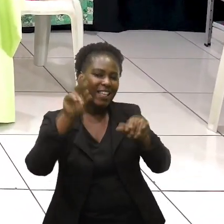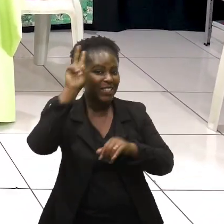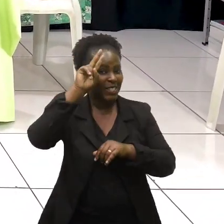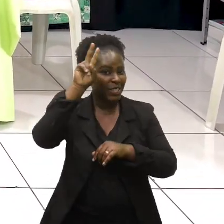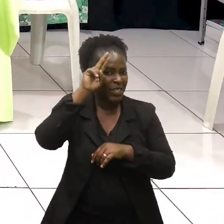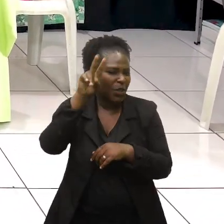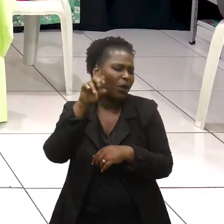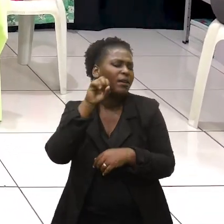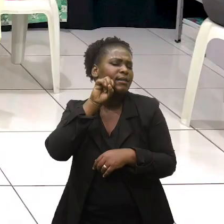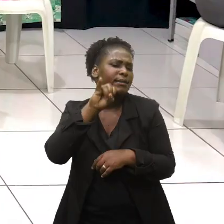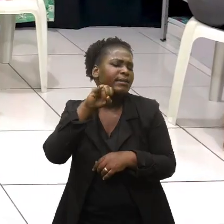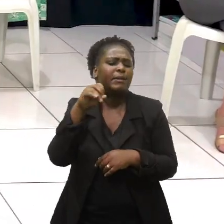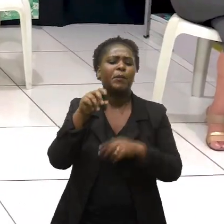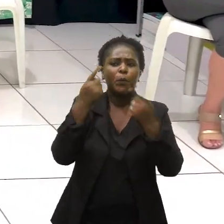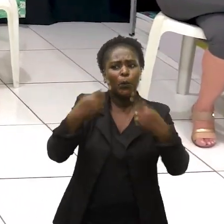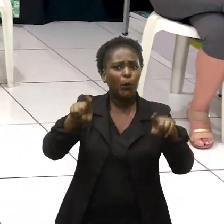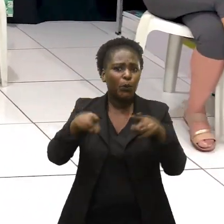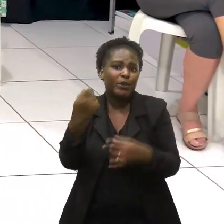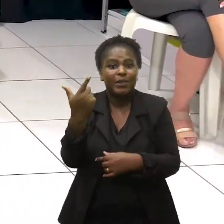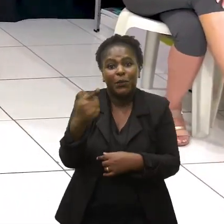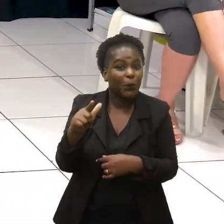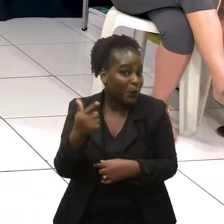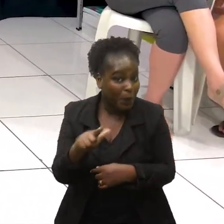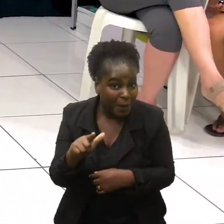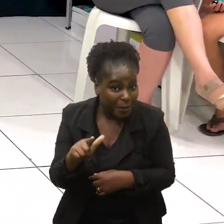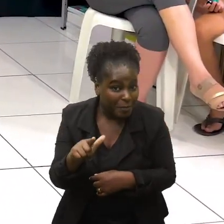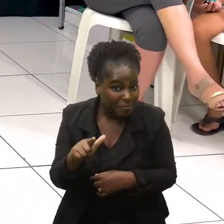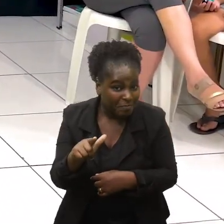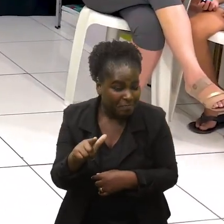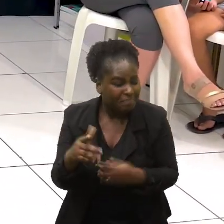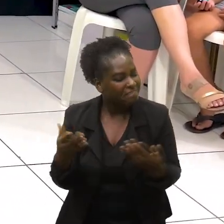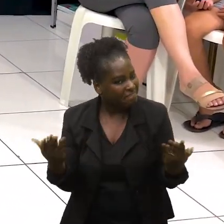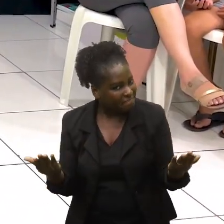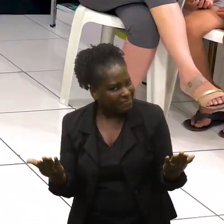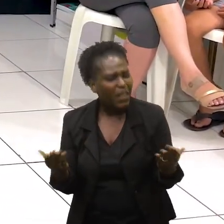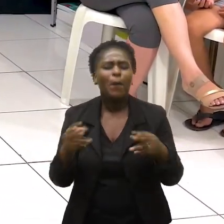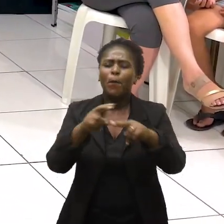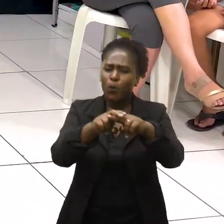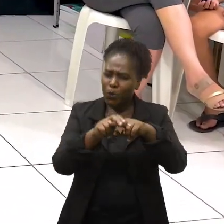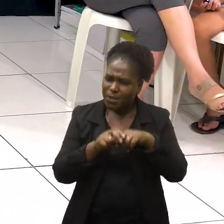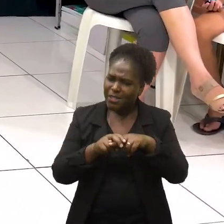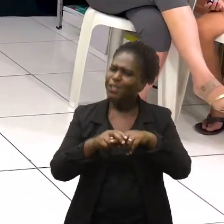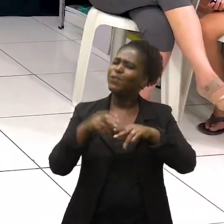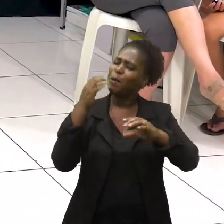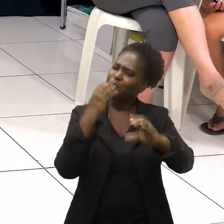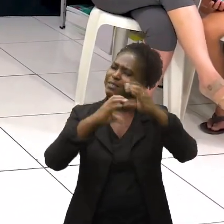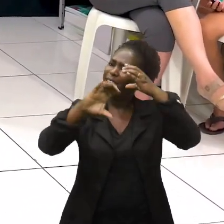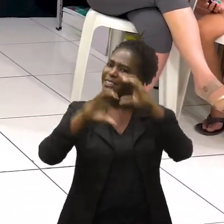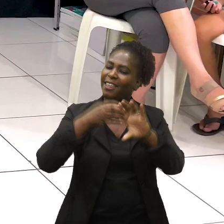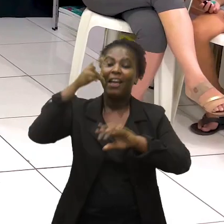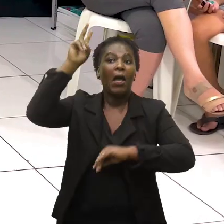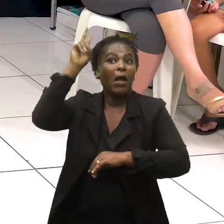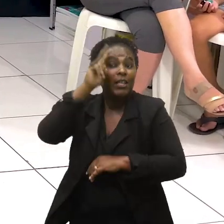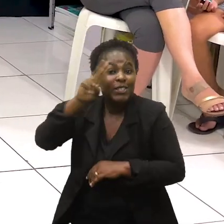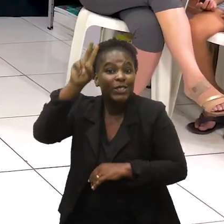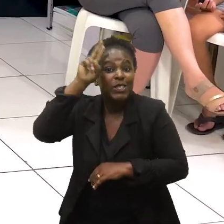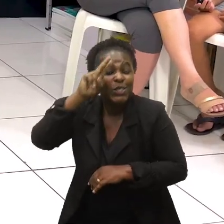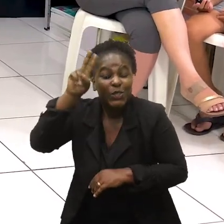bem legal? Sim! História, história, história! Agora, agora,